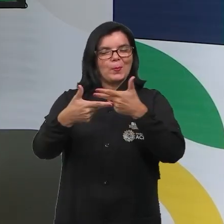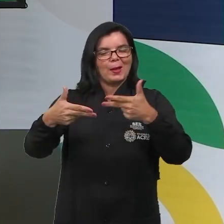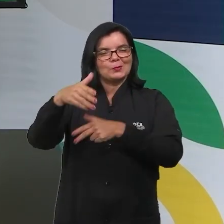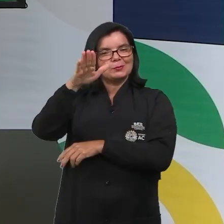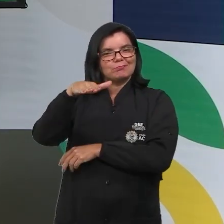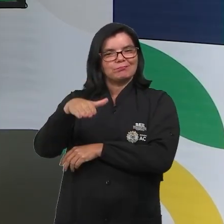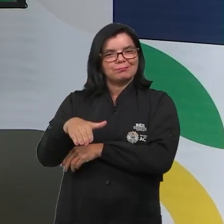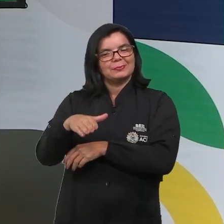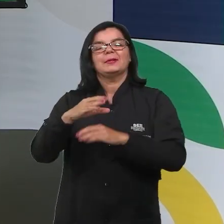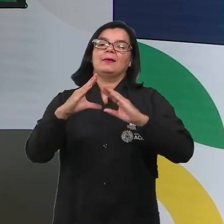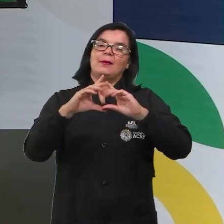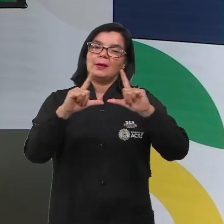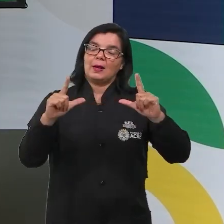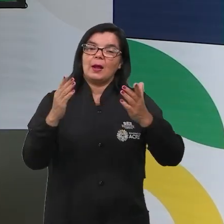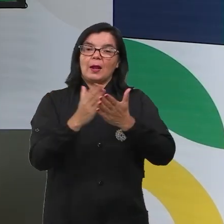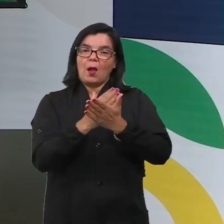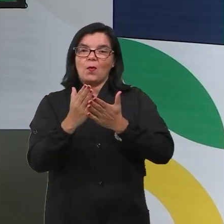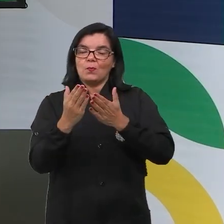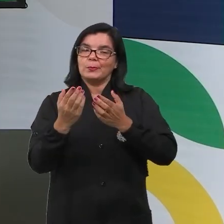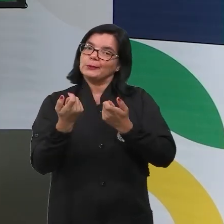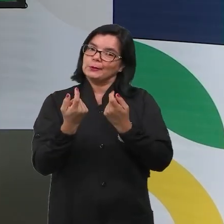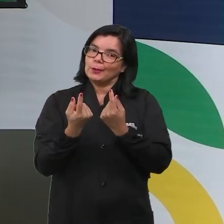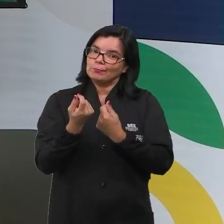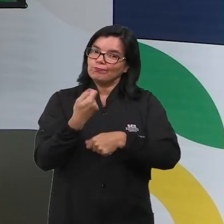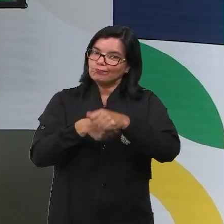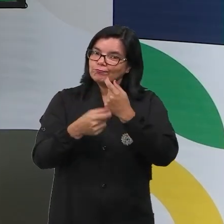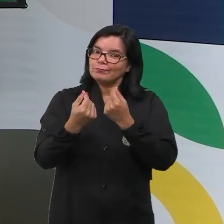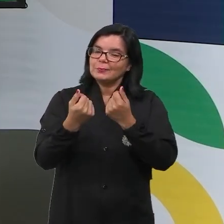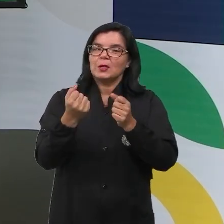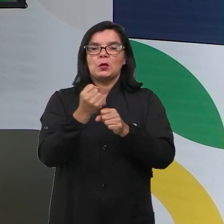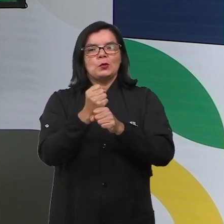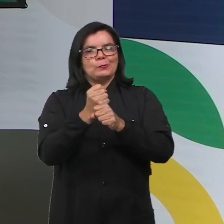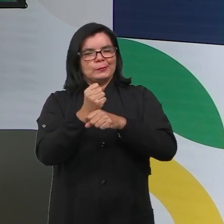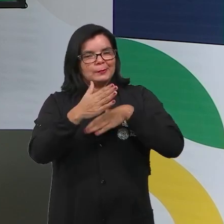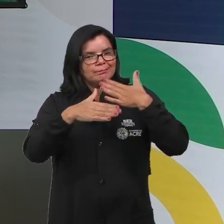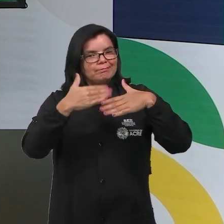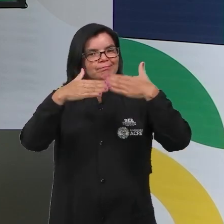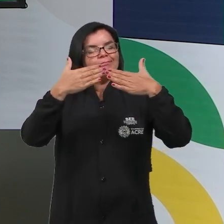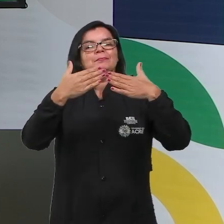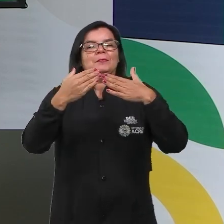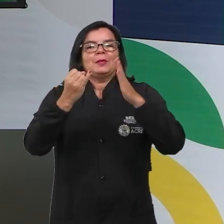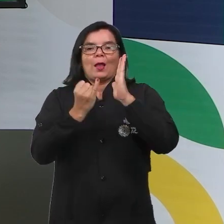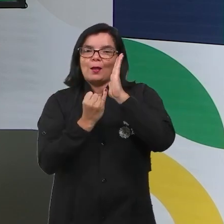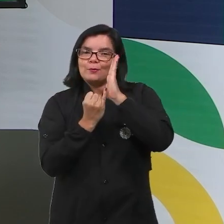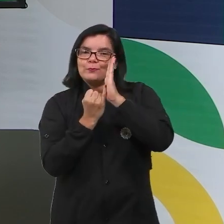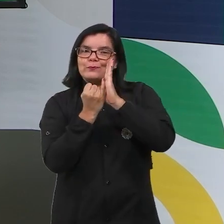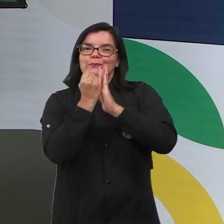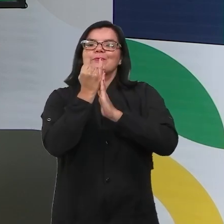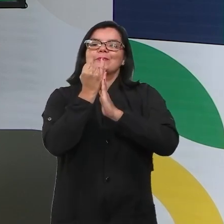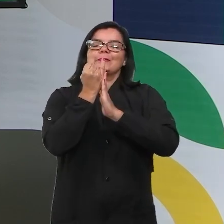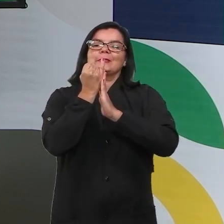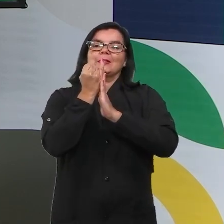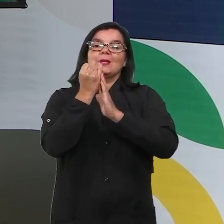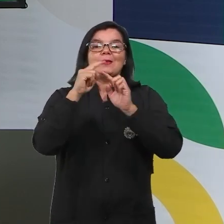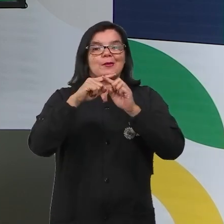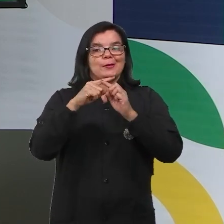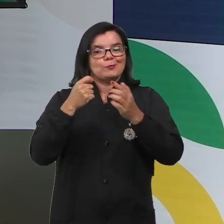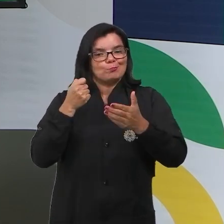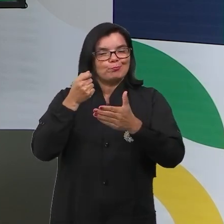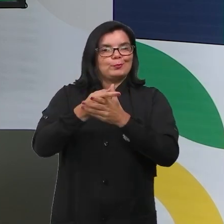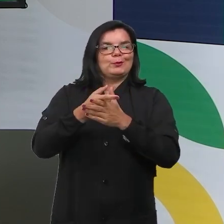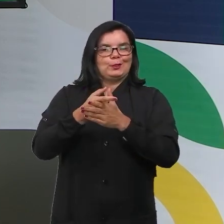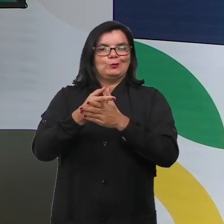barato. Claro que alguns aspectos econômicos, nos últimos anos a inflação vem crescendo e vem baixando o poder de compra do